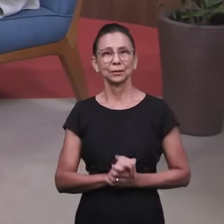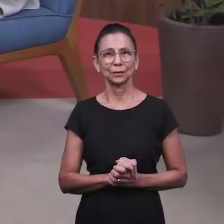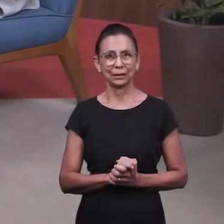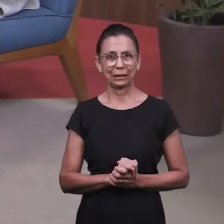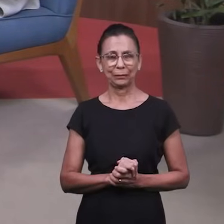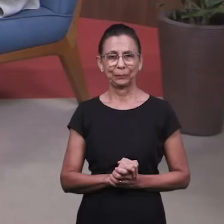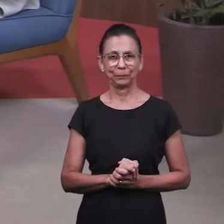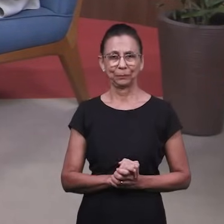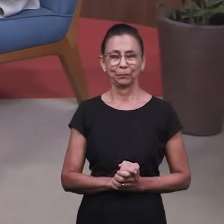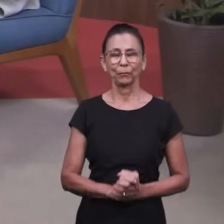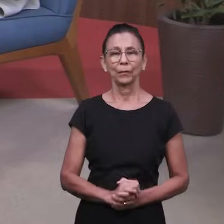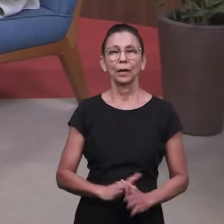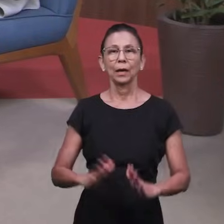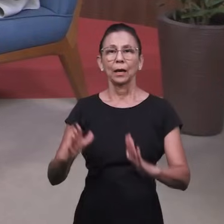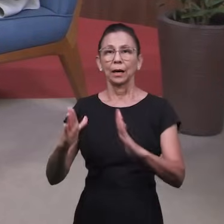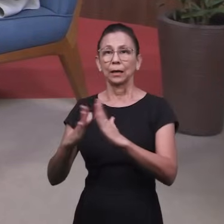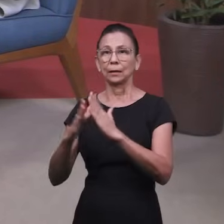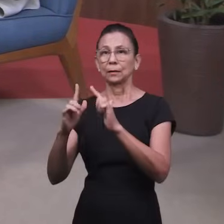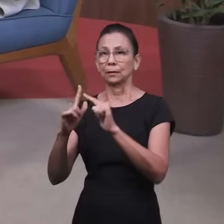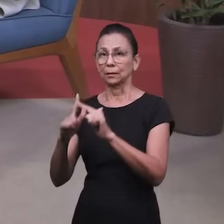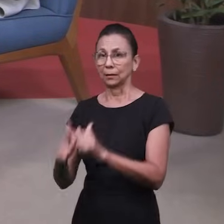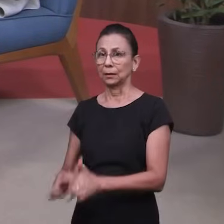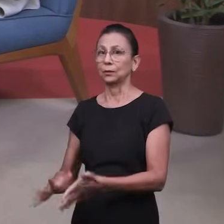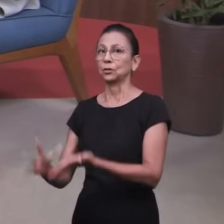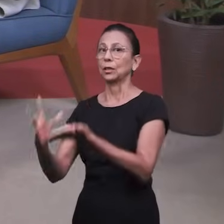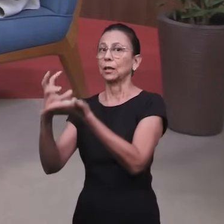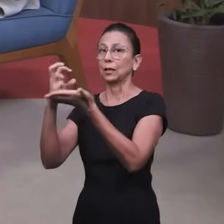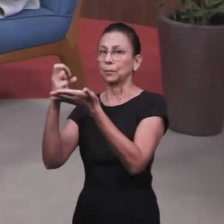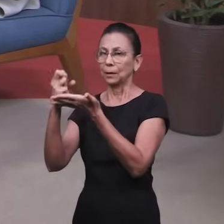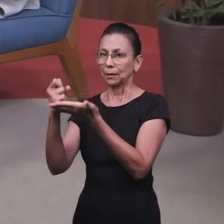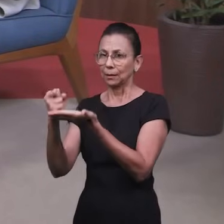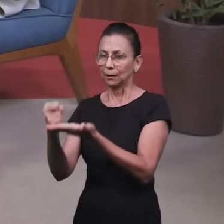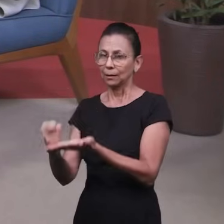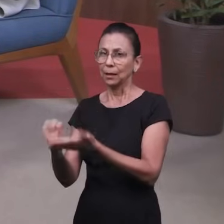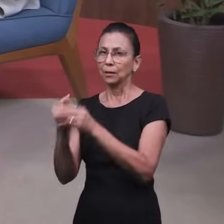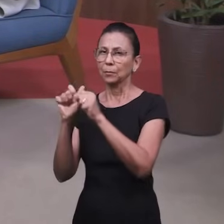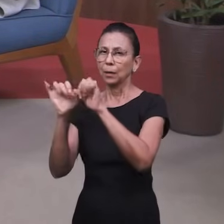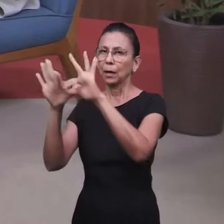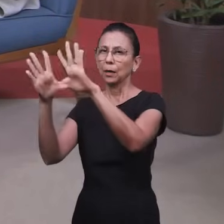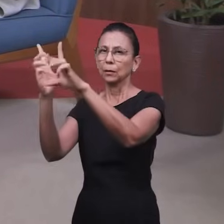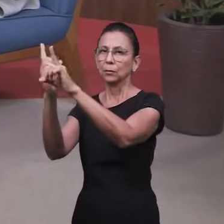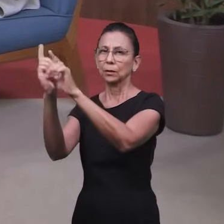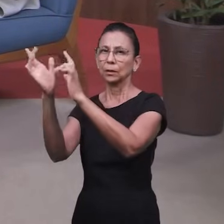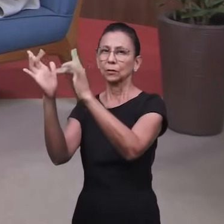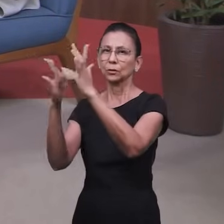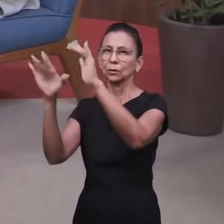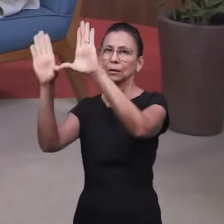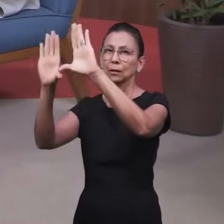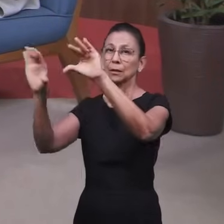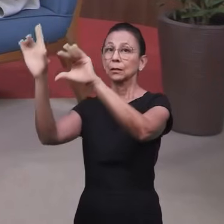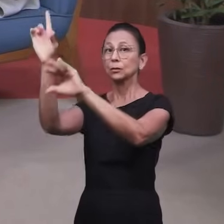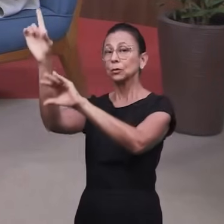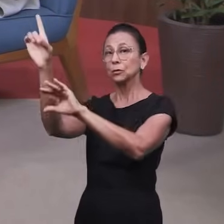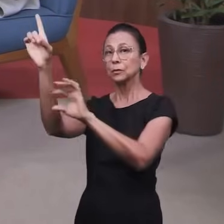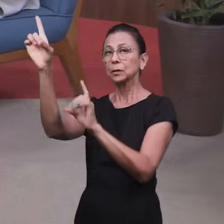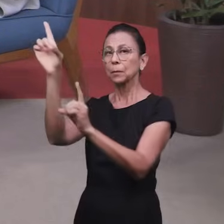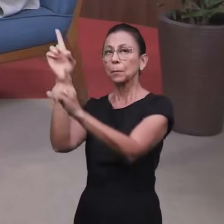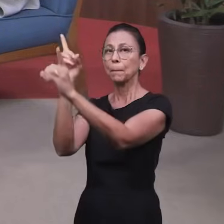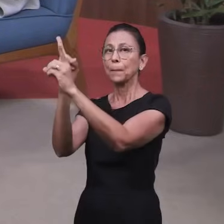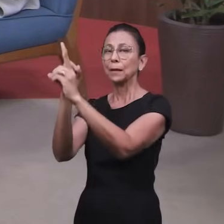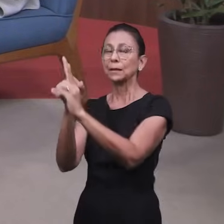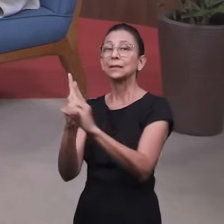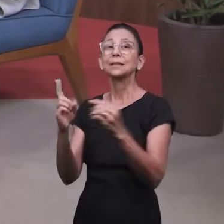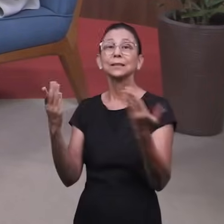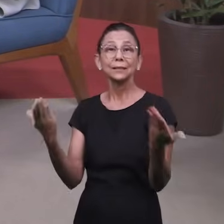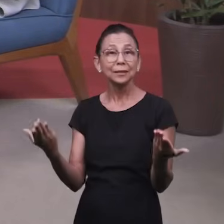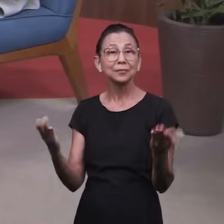período pós-arrebatamento da igreja, quando esta igreja, a igreja fiel, se encontrará com o Senhor Jesus nas nuvens. São